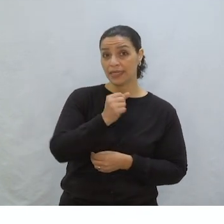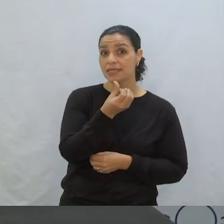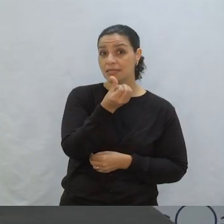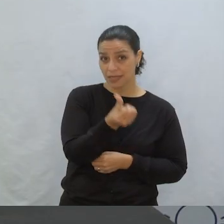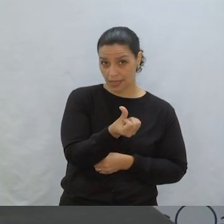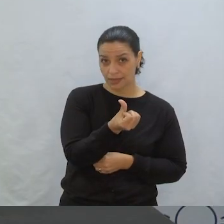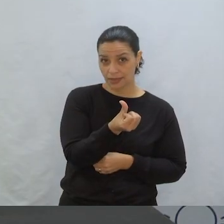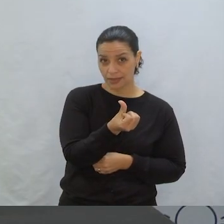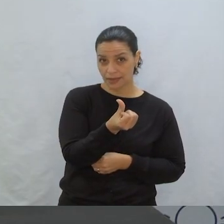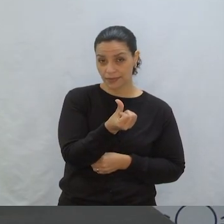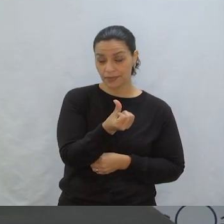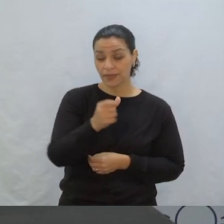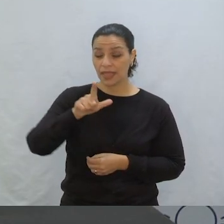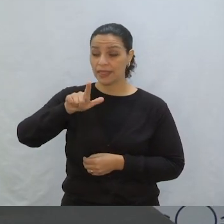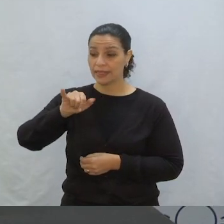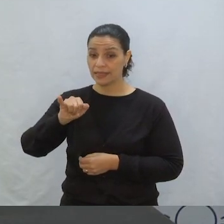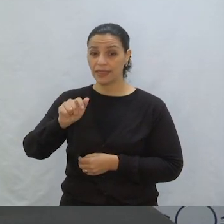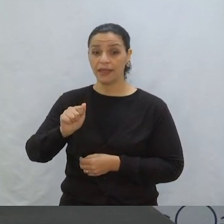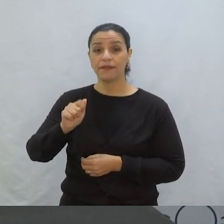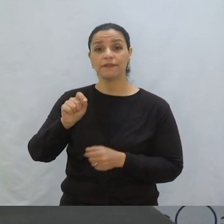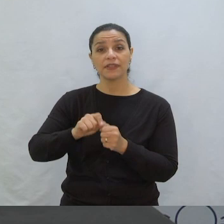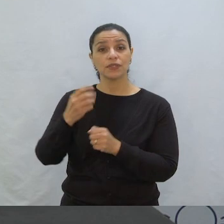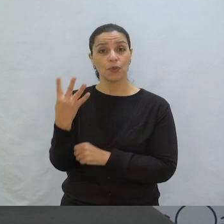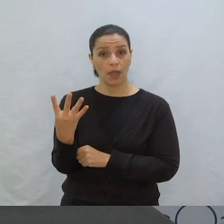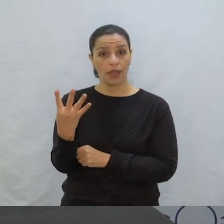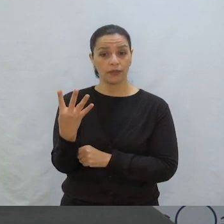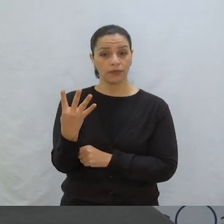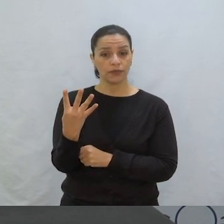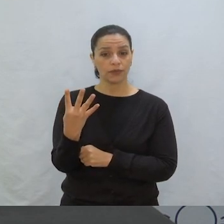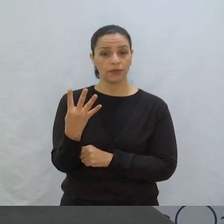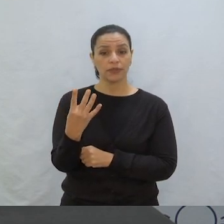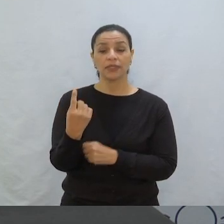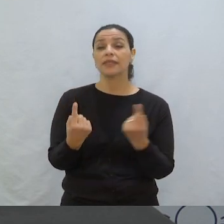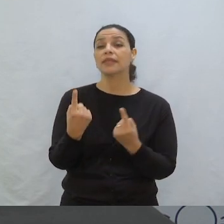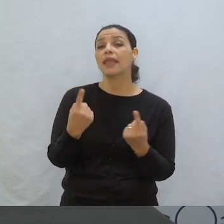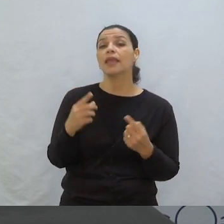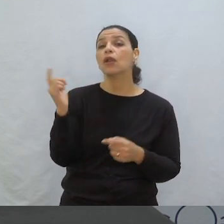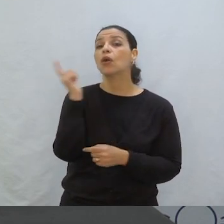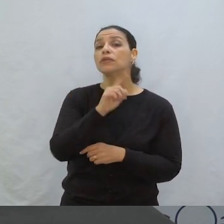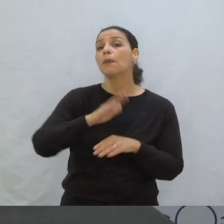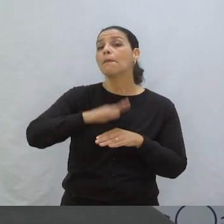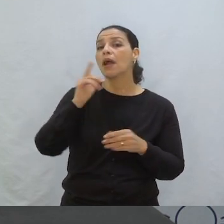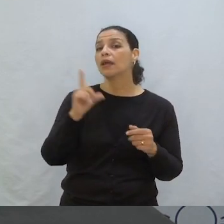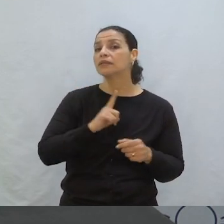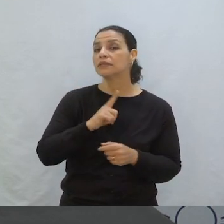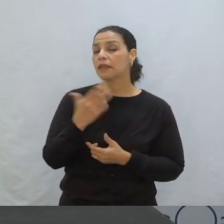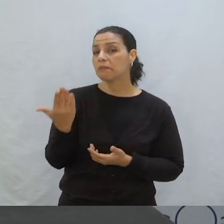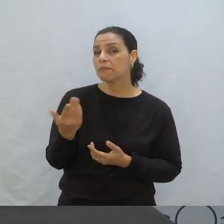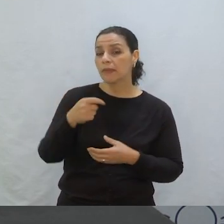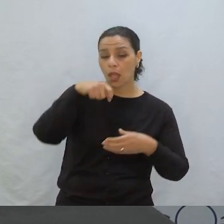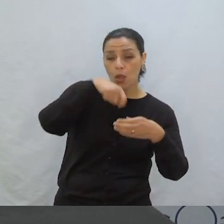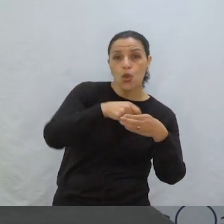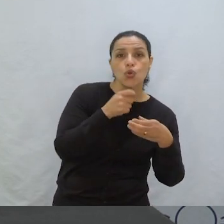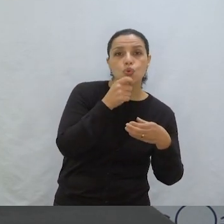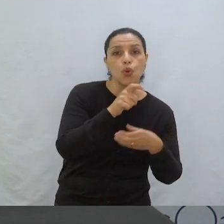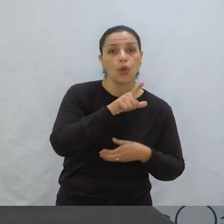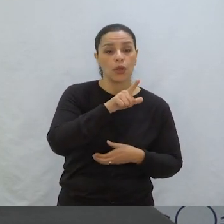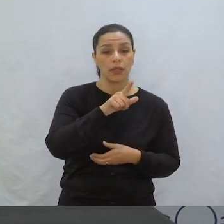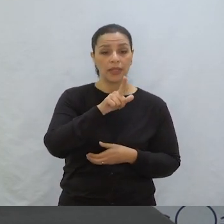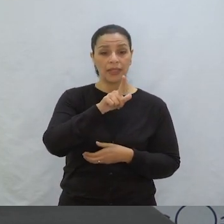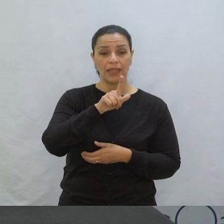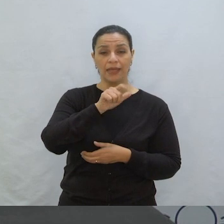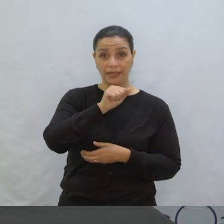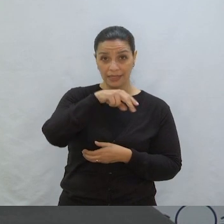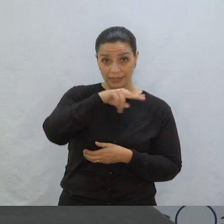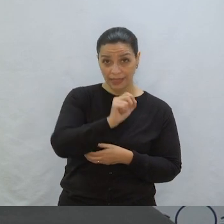fez 6 e a Lia fez 4. Então, quem fez mais bolinhas?